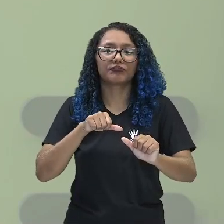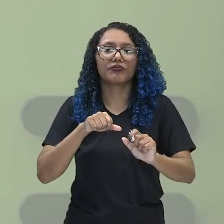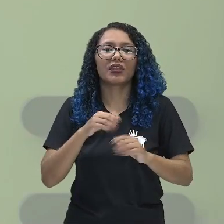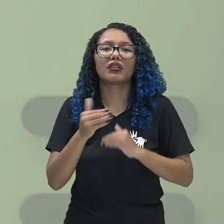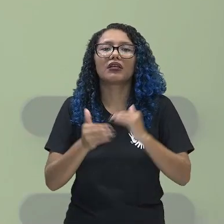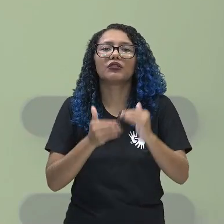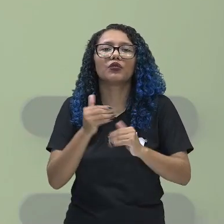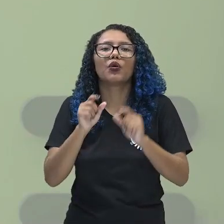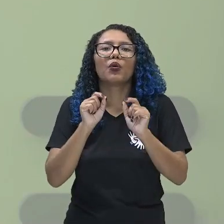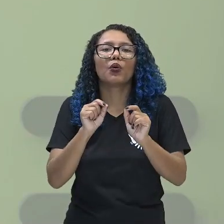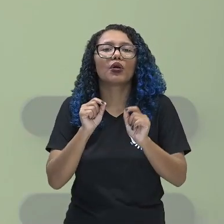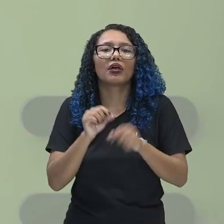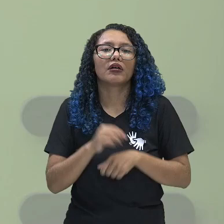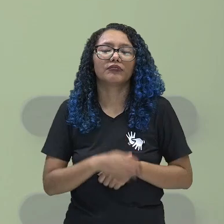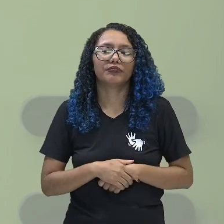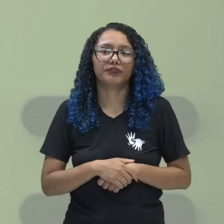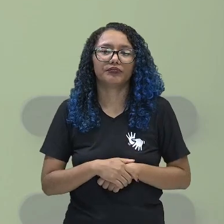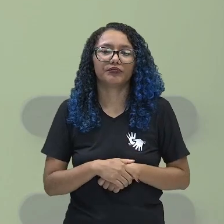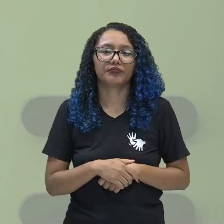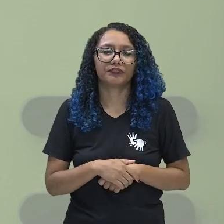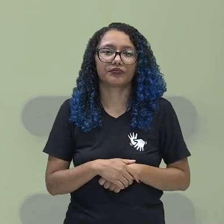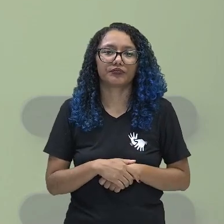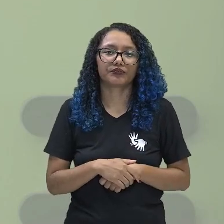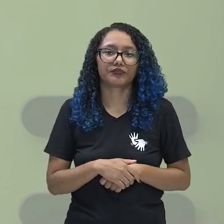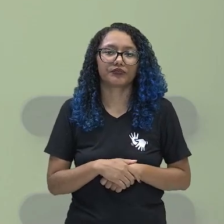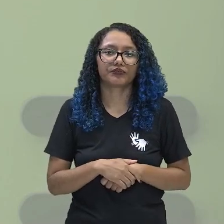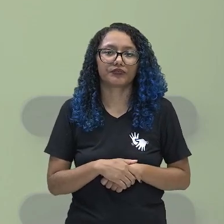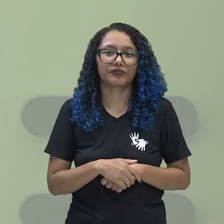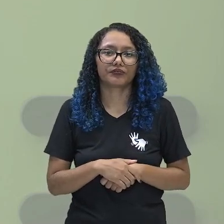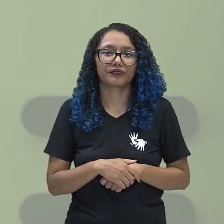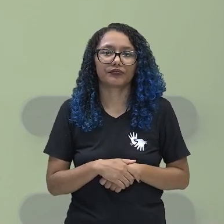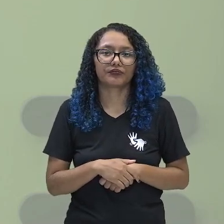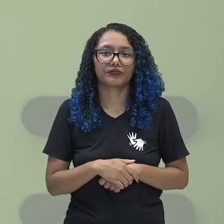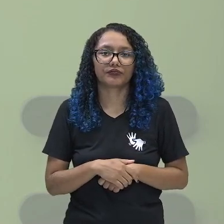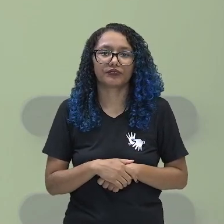desenvolvendo ali? Ele está desenvolvendo uma característica